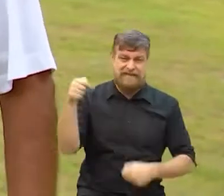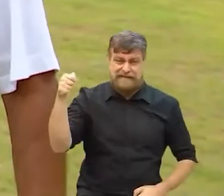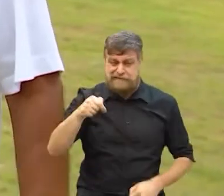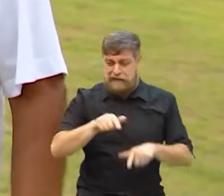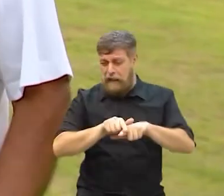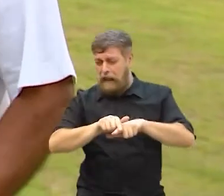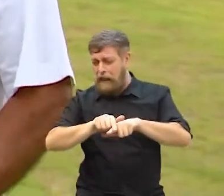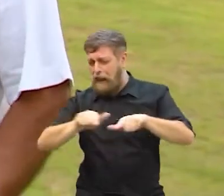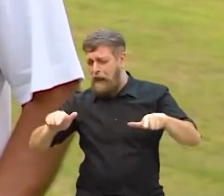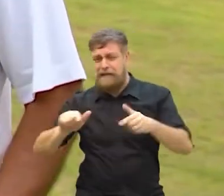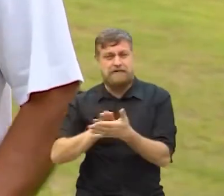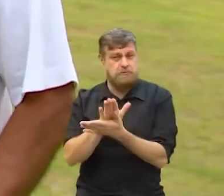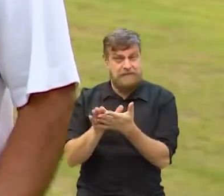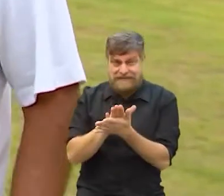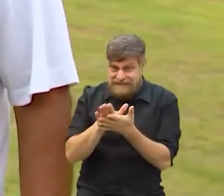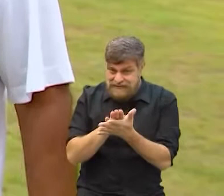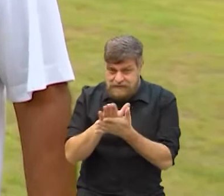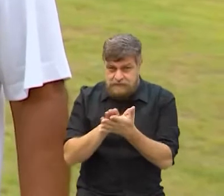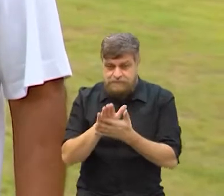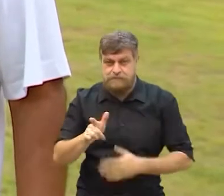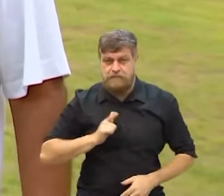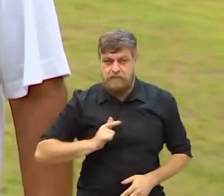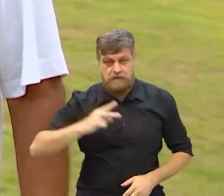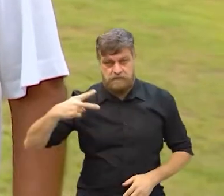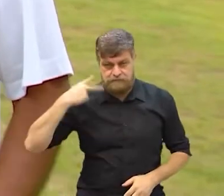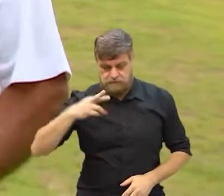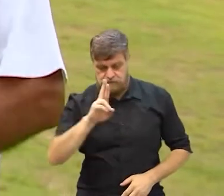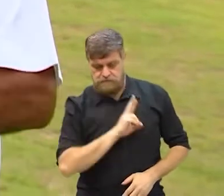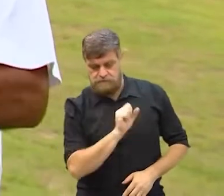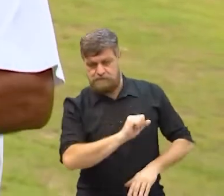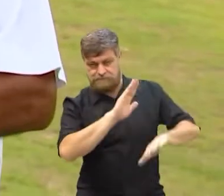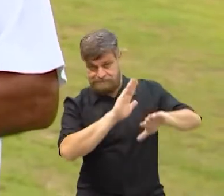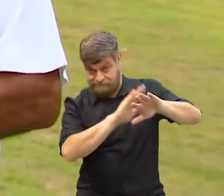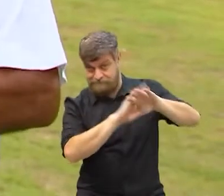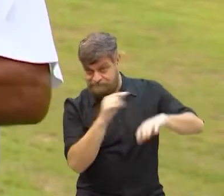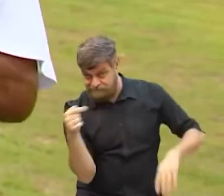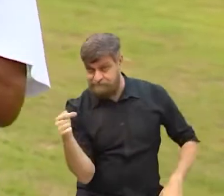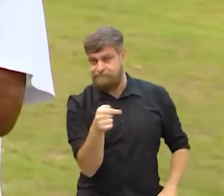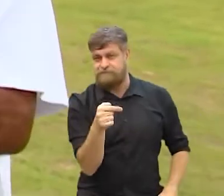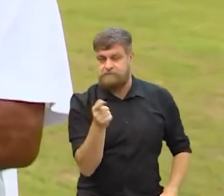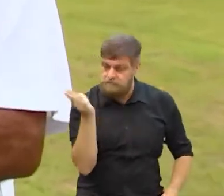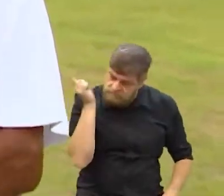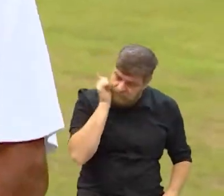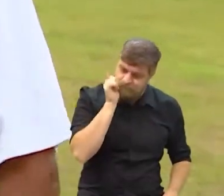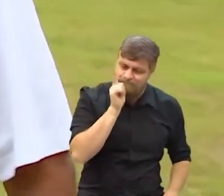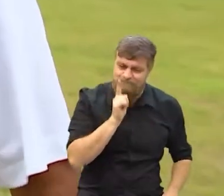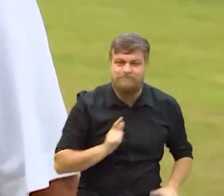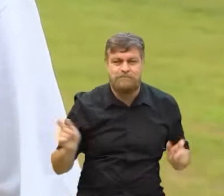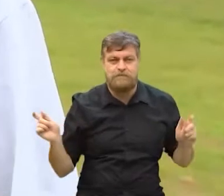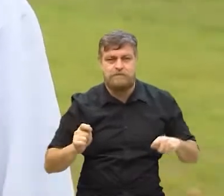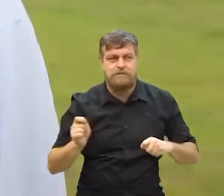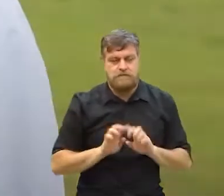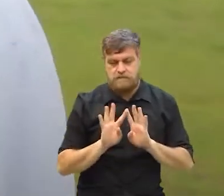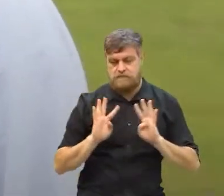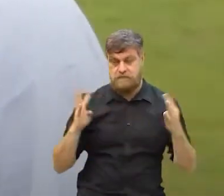maravilha. Isso aqui era acabado, não tinha nada. E aí, através do vereador Rossini,